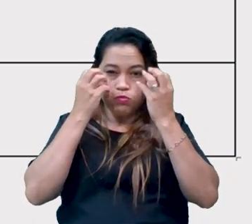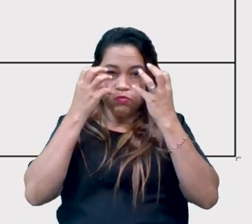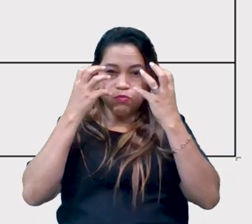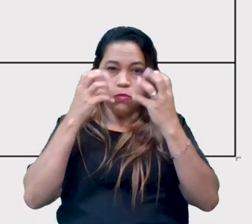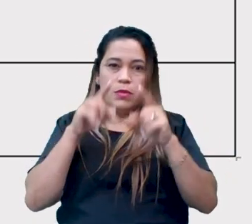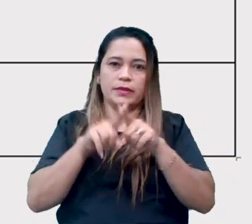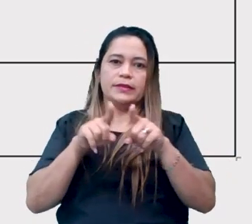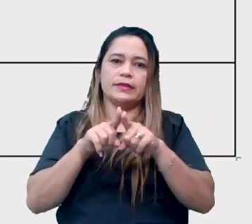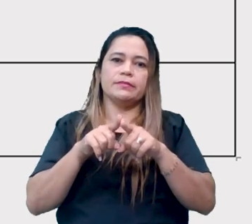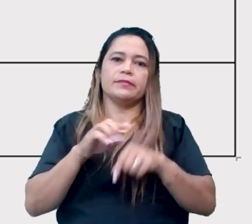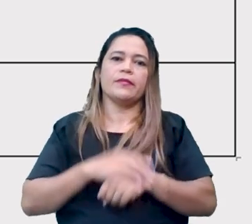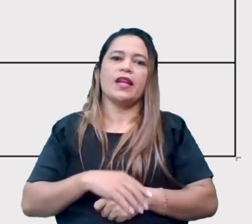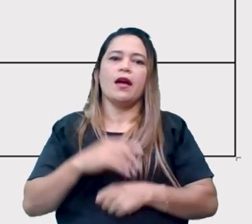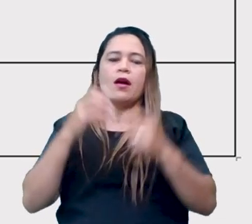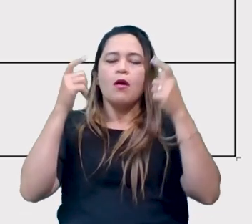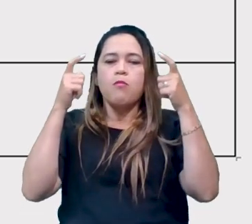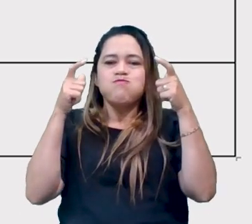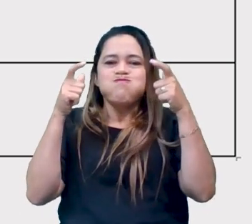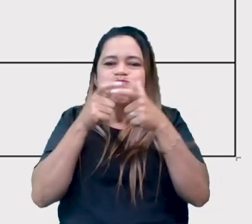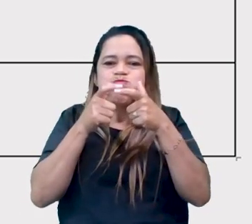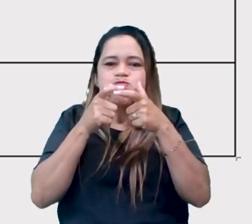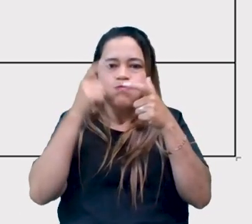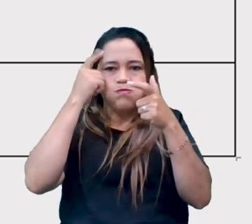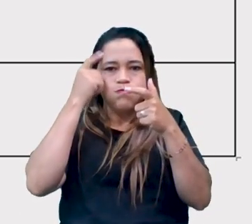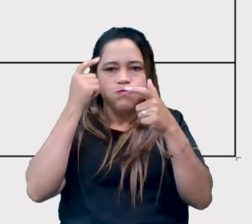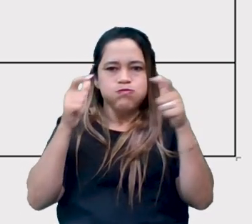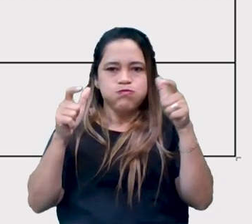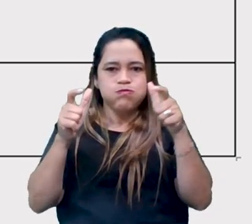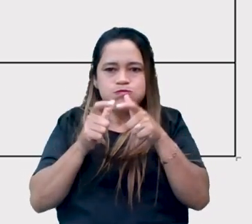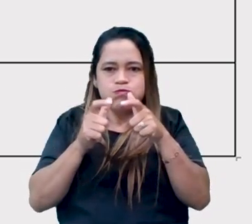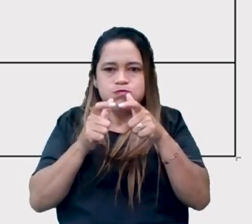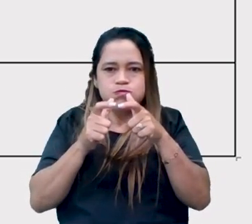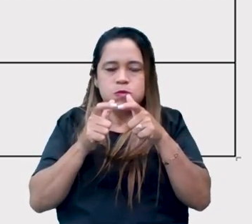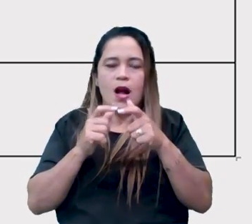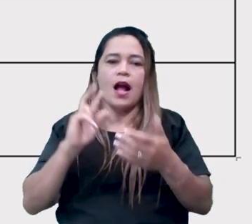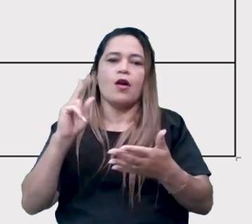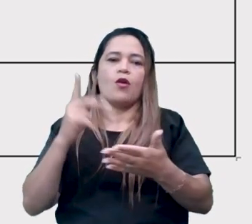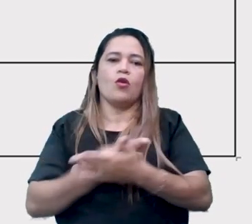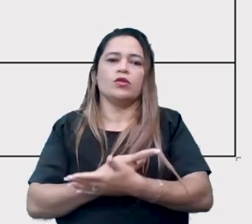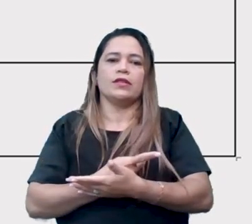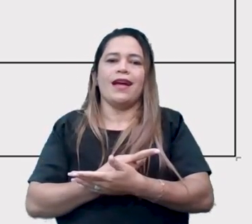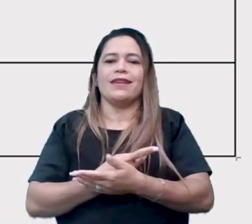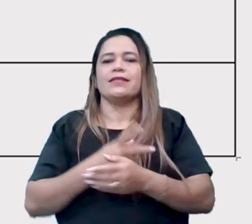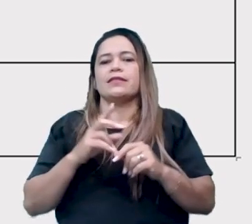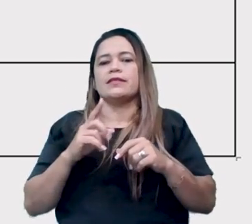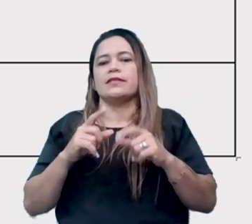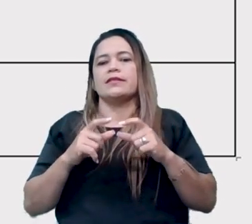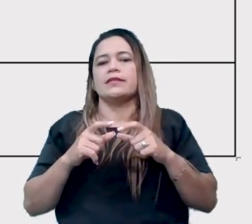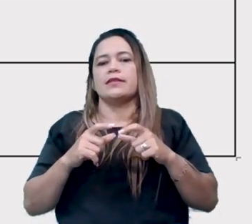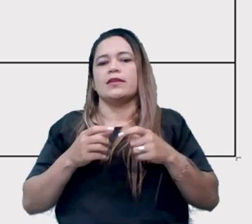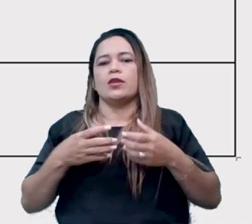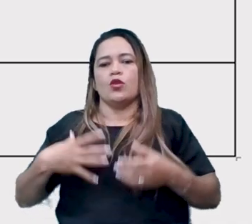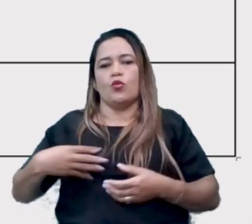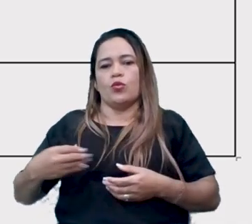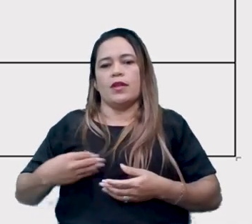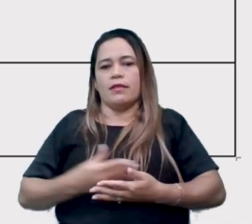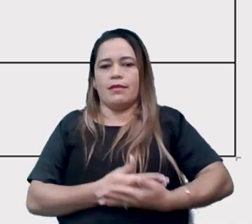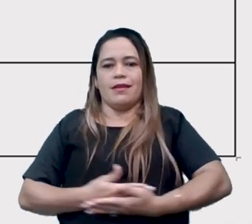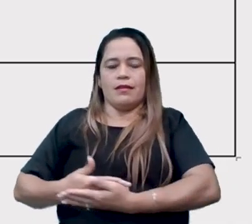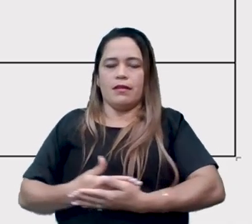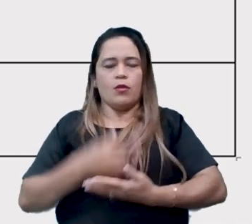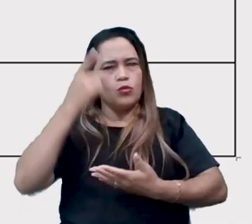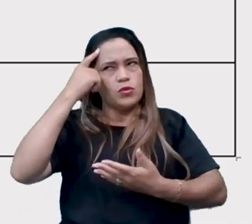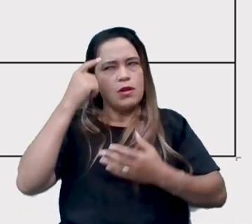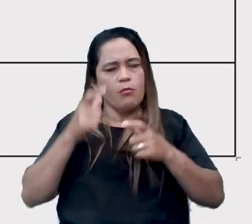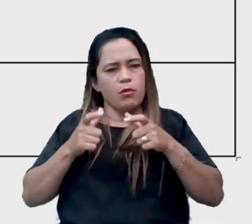da microcefalia. O que é a microcefalia? Acontece em fetos, tá bom? É quando o cérebro ele não se